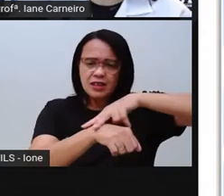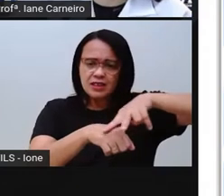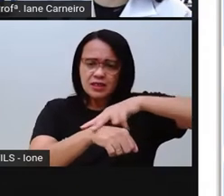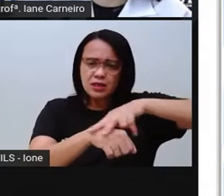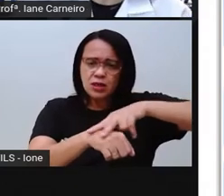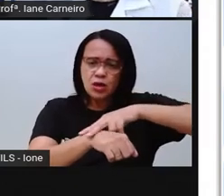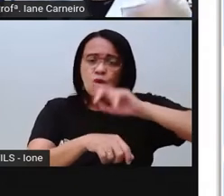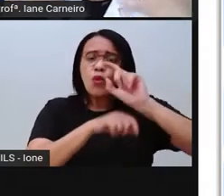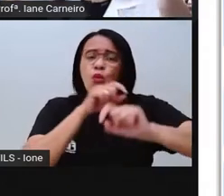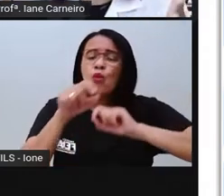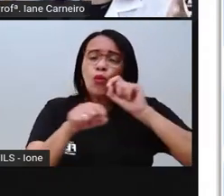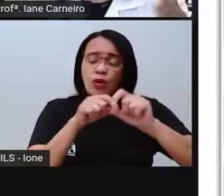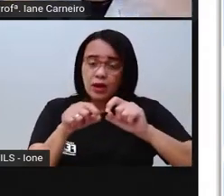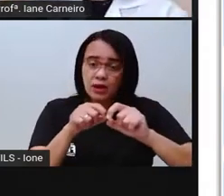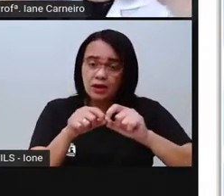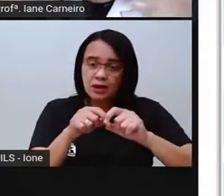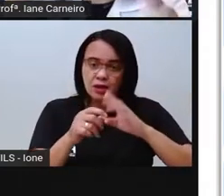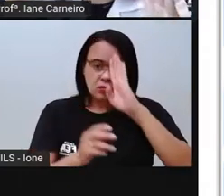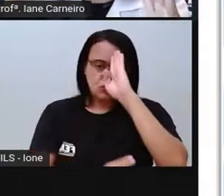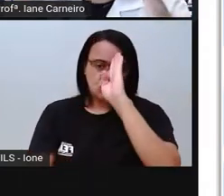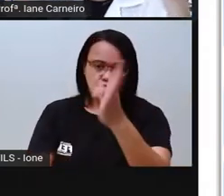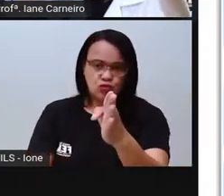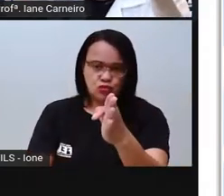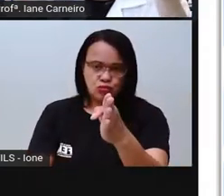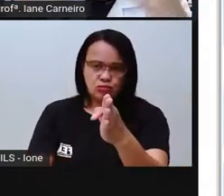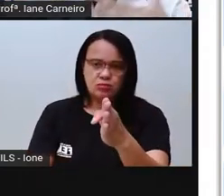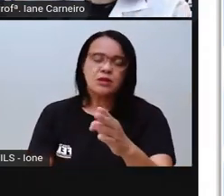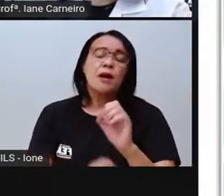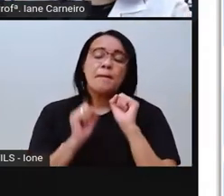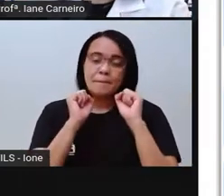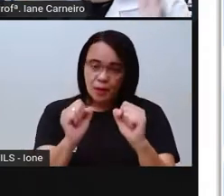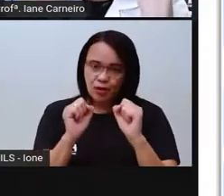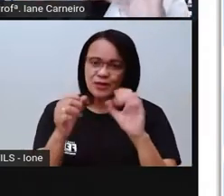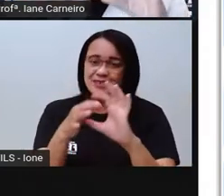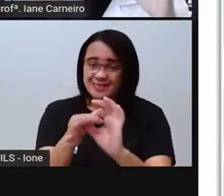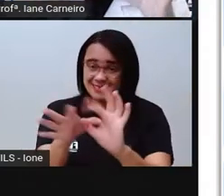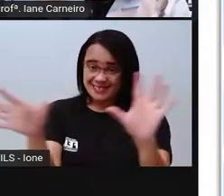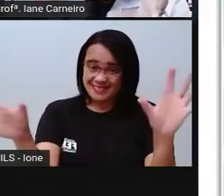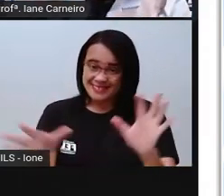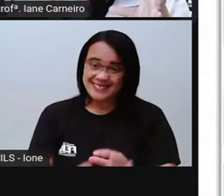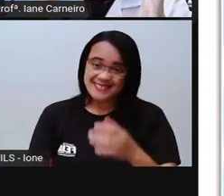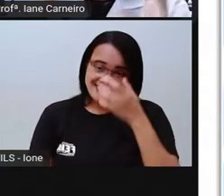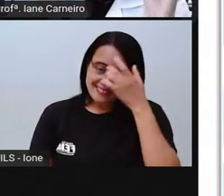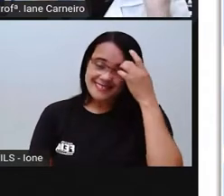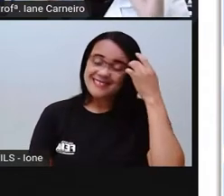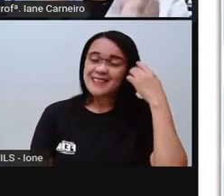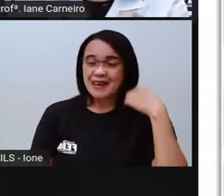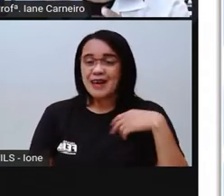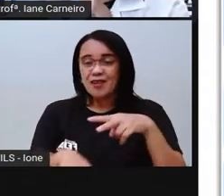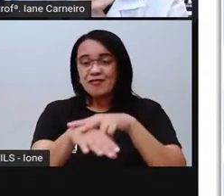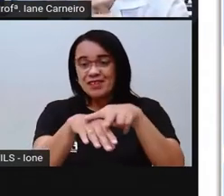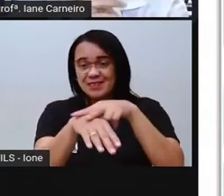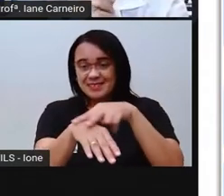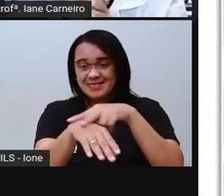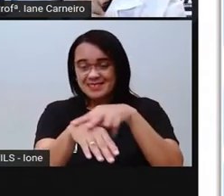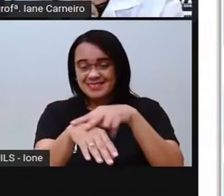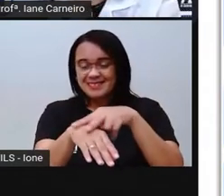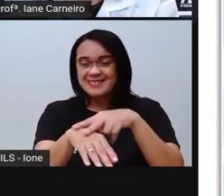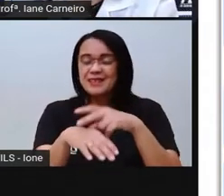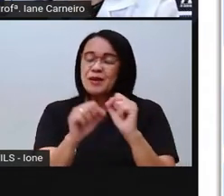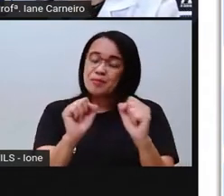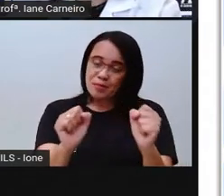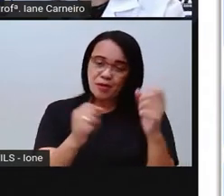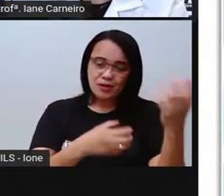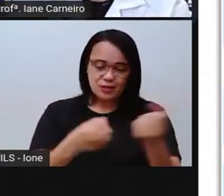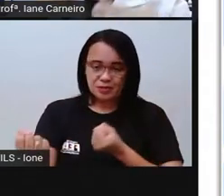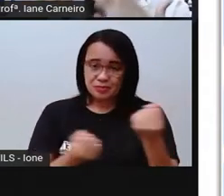que quer dizer siga, né? Seguir. Então, nesse momento, quando está no verde, o motorista pode seguir